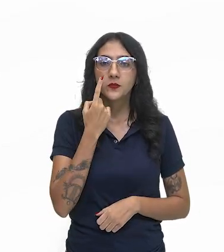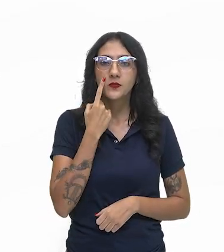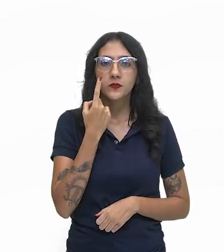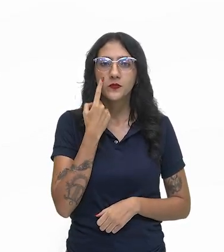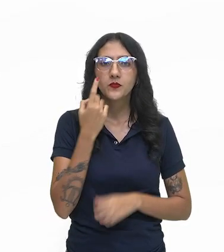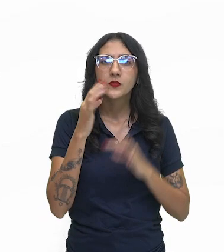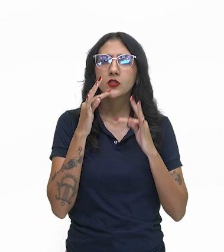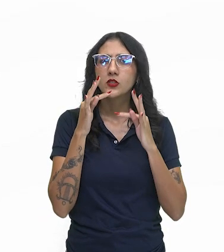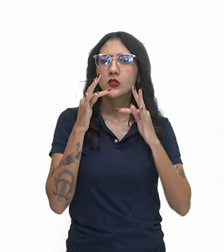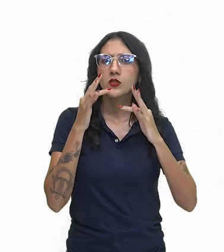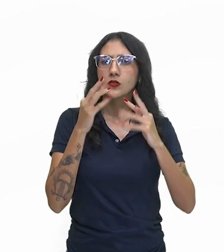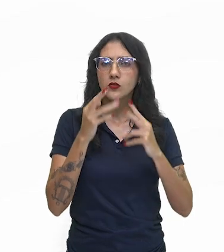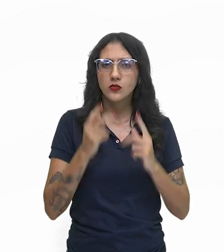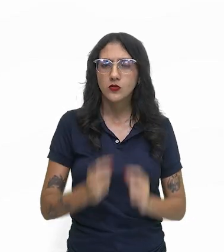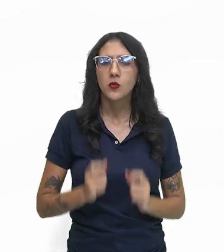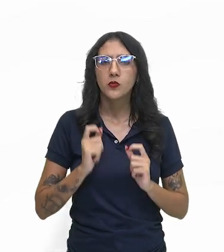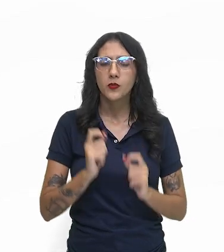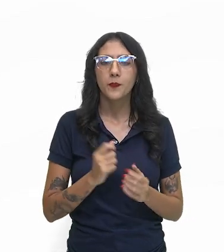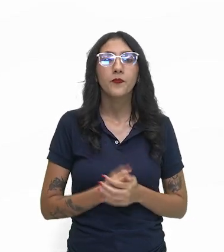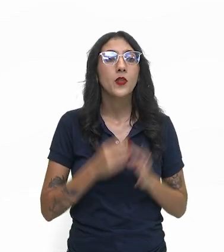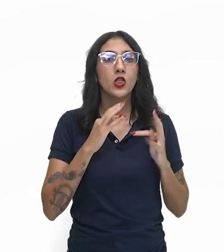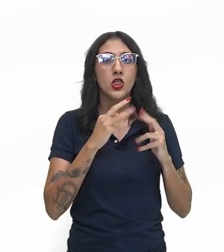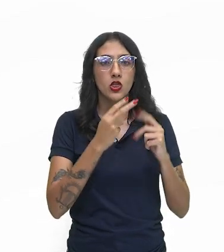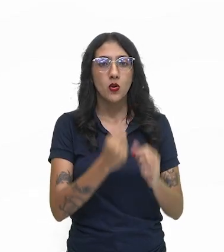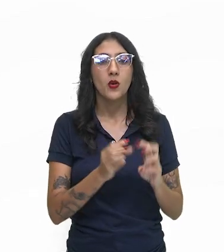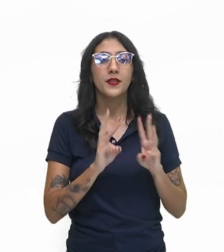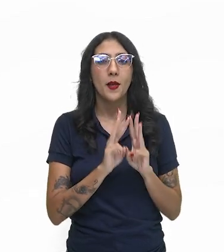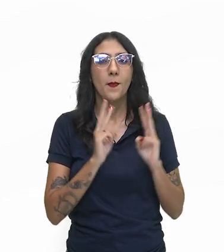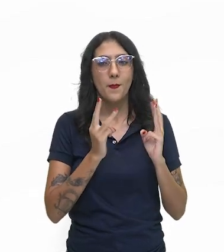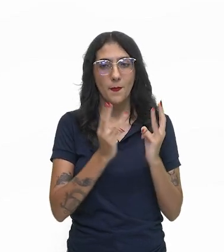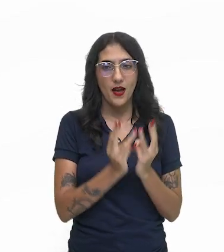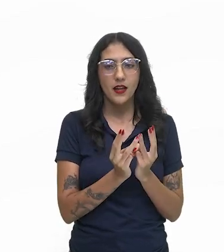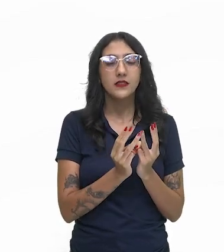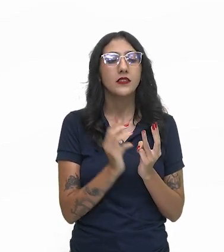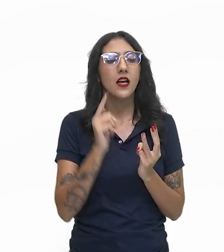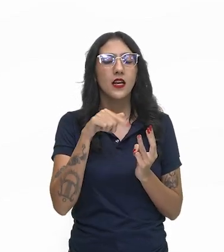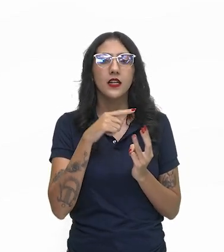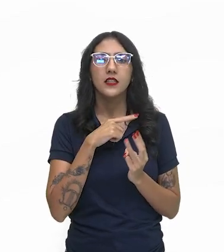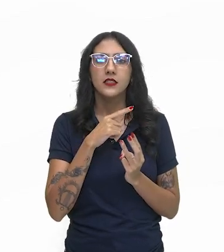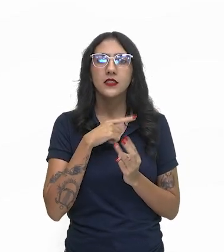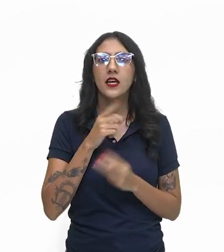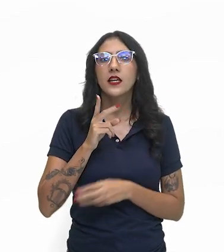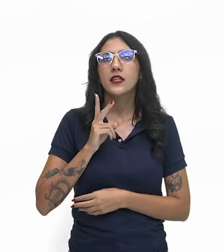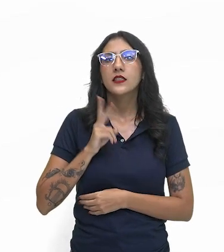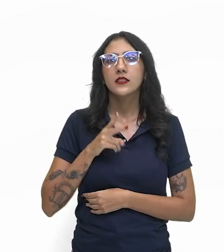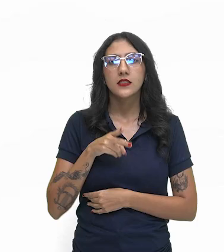da inércia, todo corpo continua